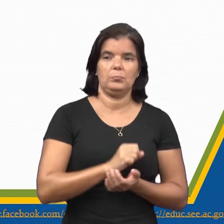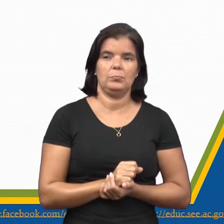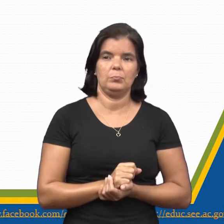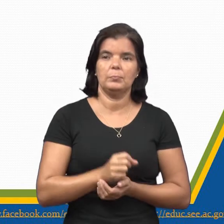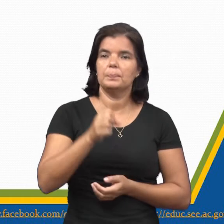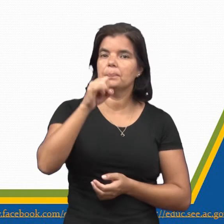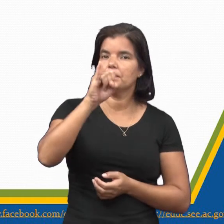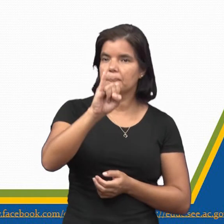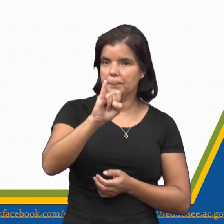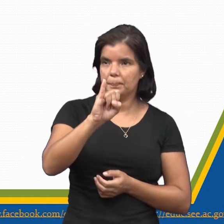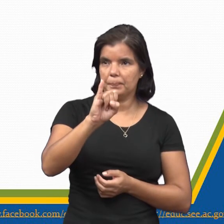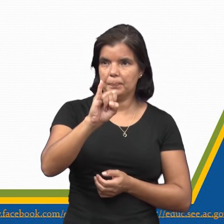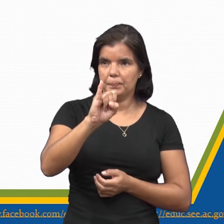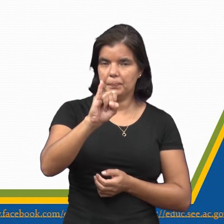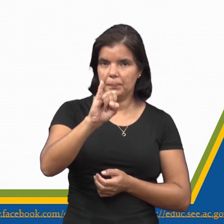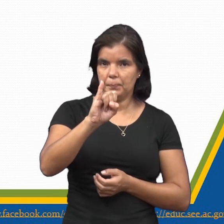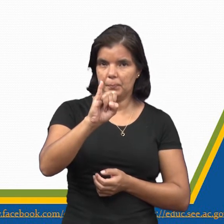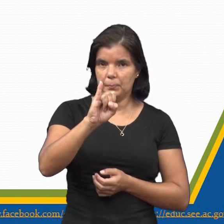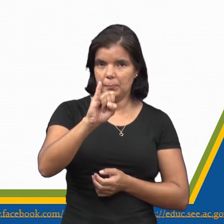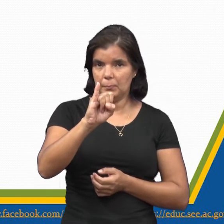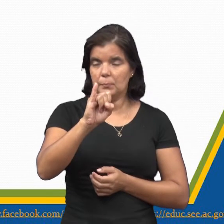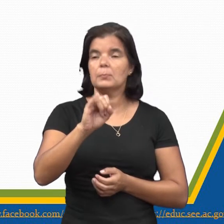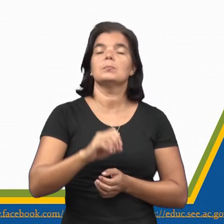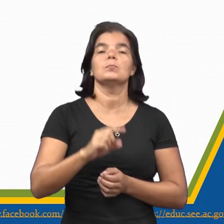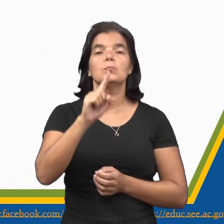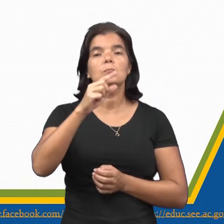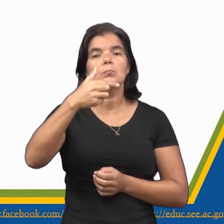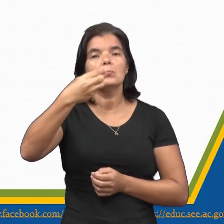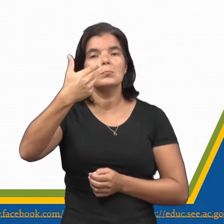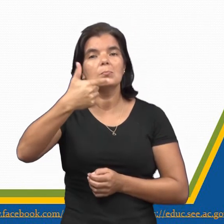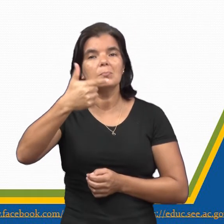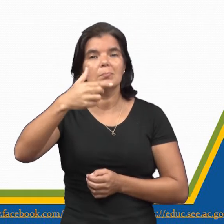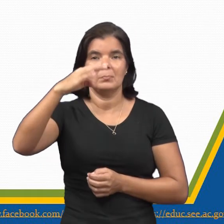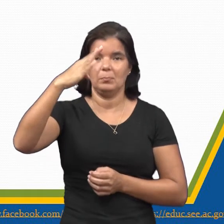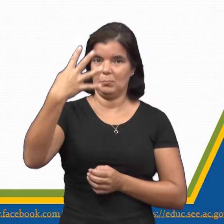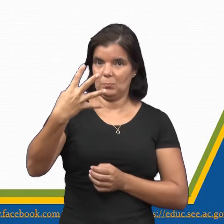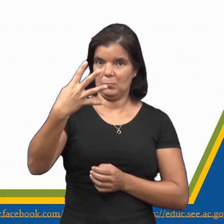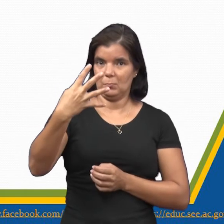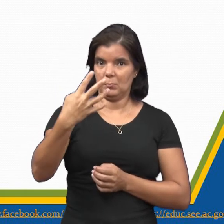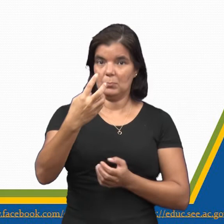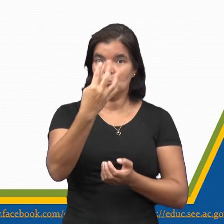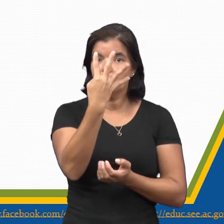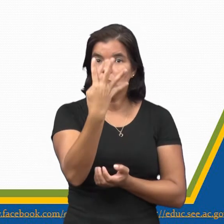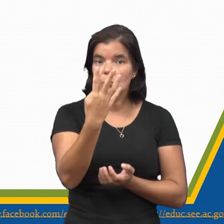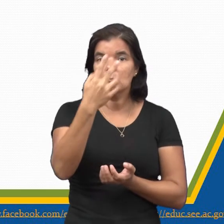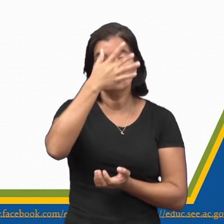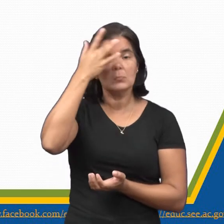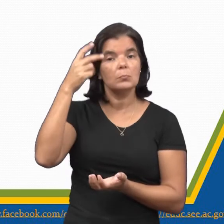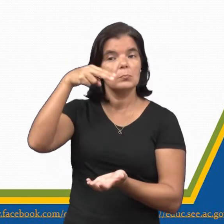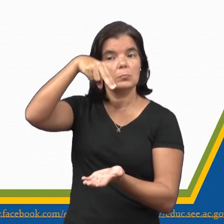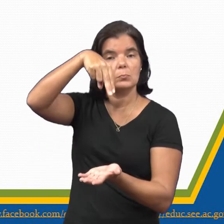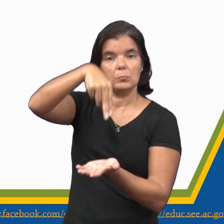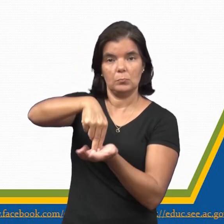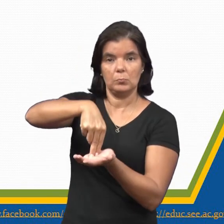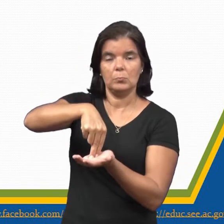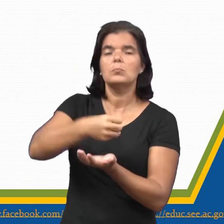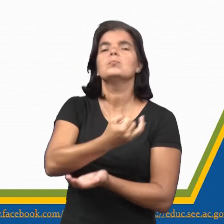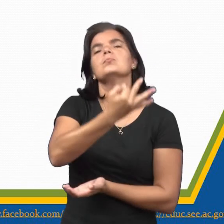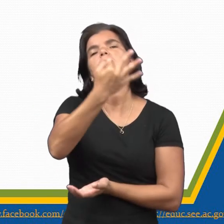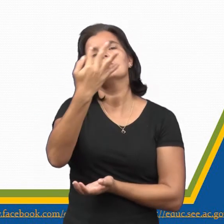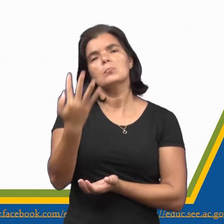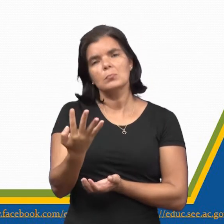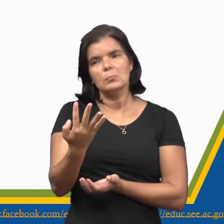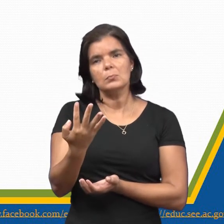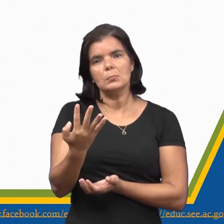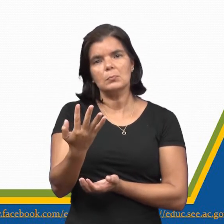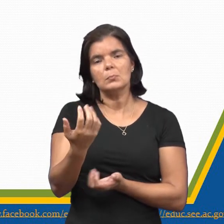Se em um metro quadrado cabem 4 pessoas em pé, aí pergunta-se, né? Quantas pessoas